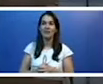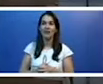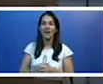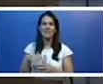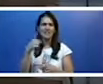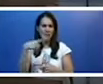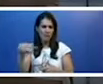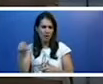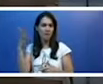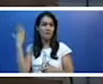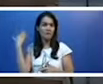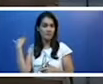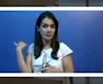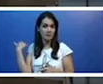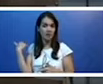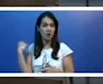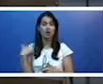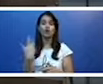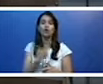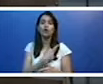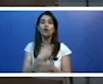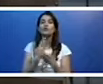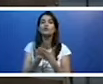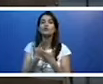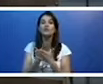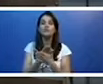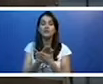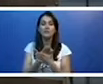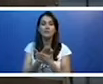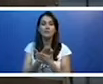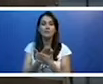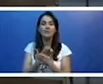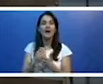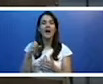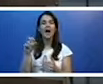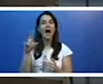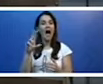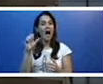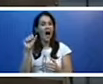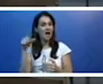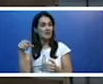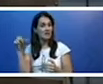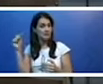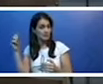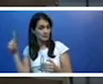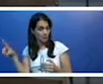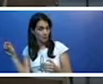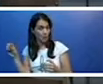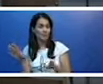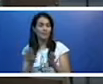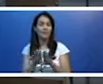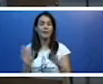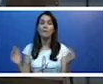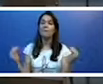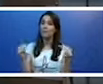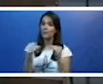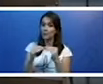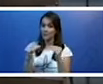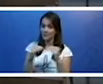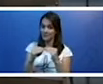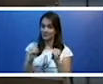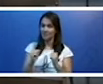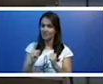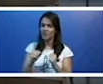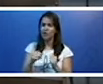2 semanas, a gente está estudando razão e proporção, ok? E não podia deixar